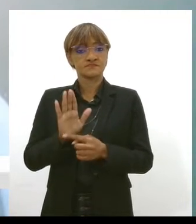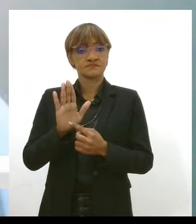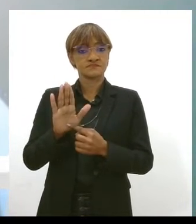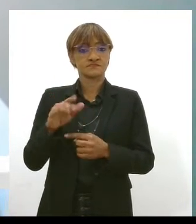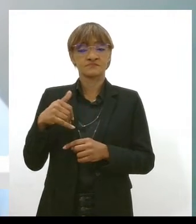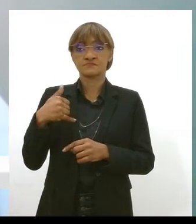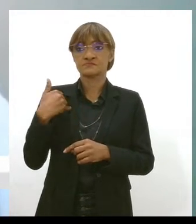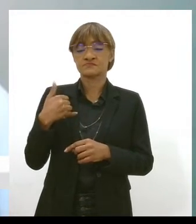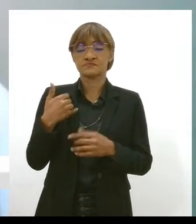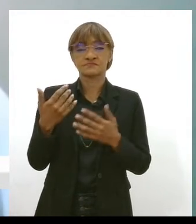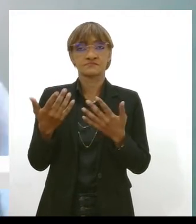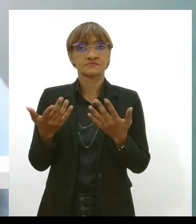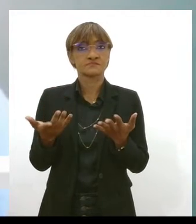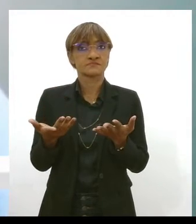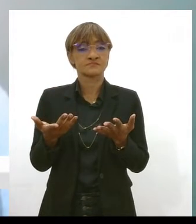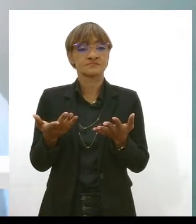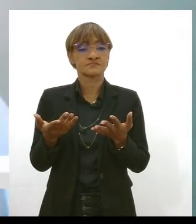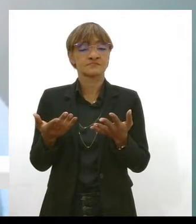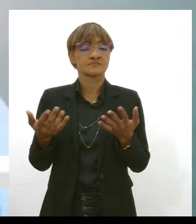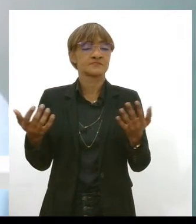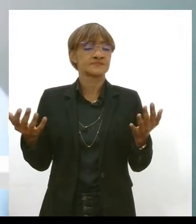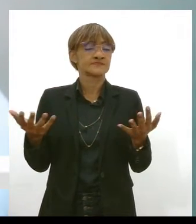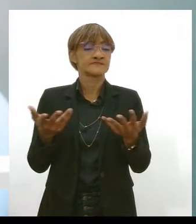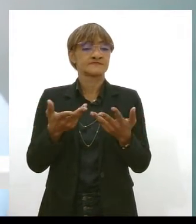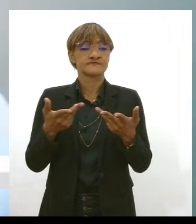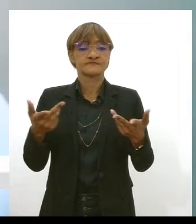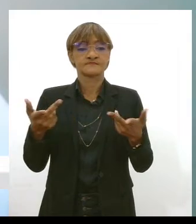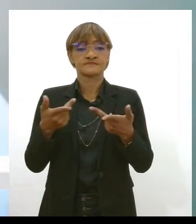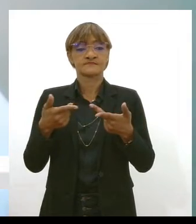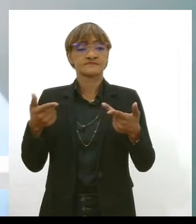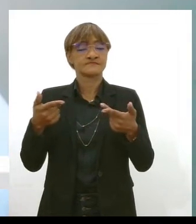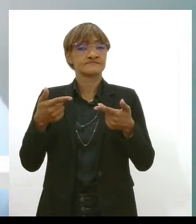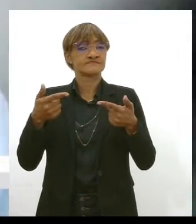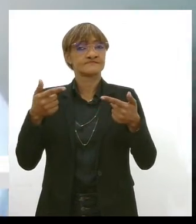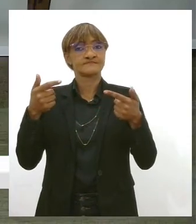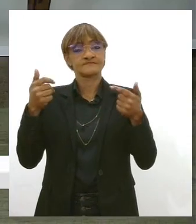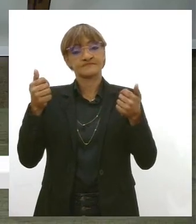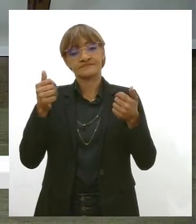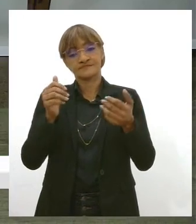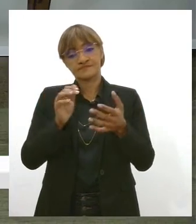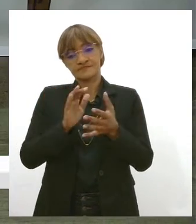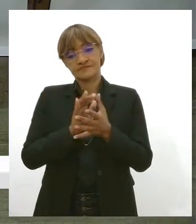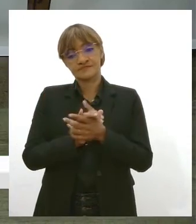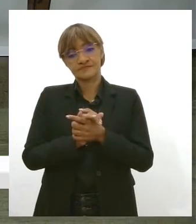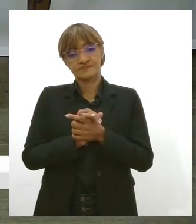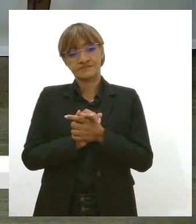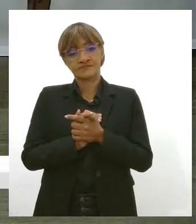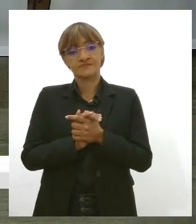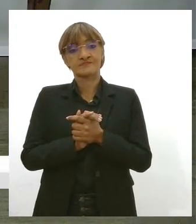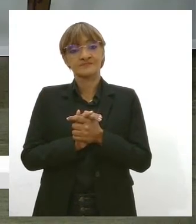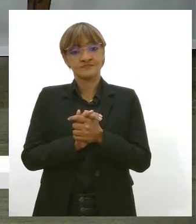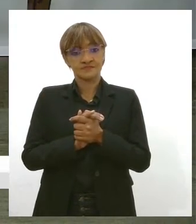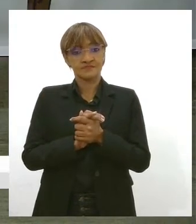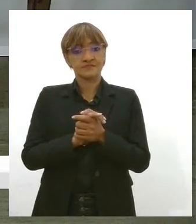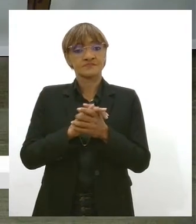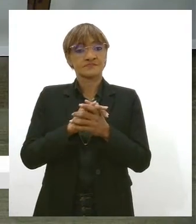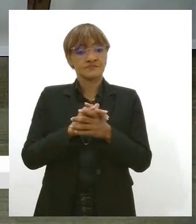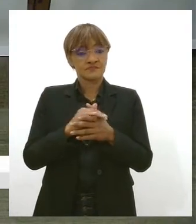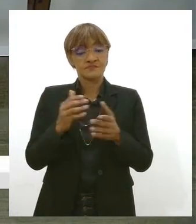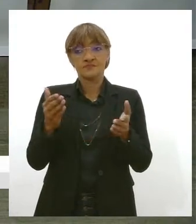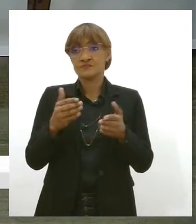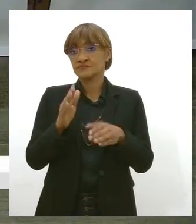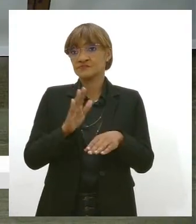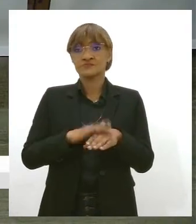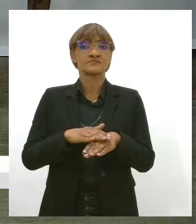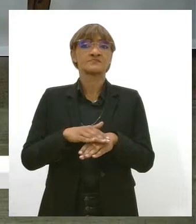foi assim, como eu disse, se você aumentou muito a demanda. Tá demais, demais.